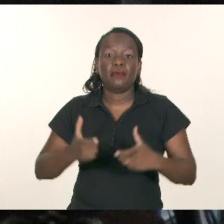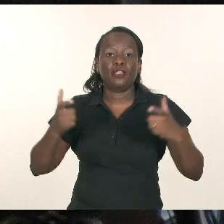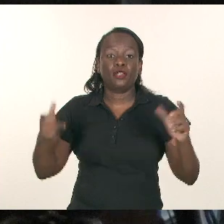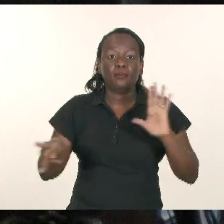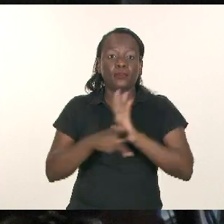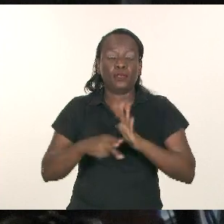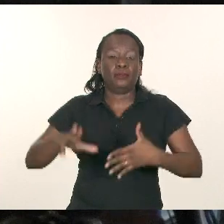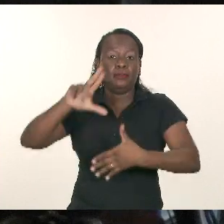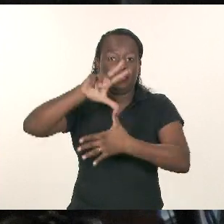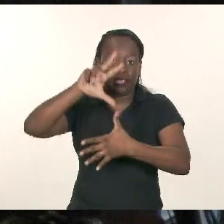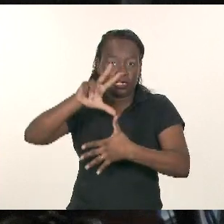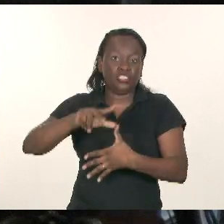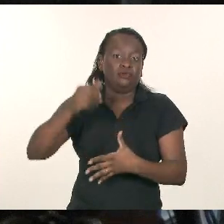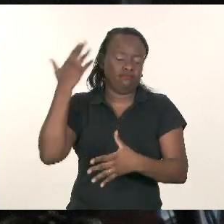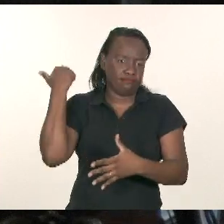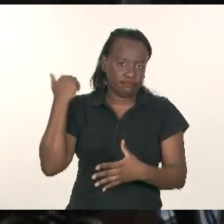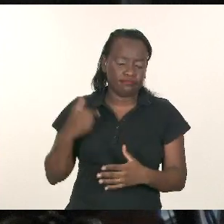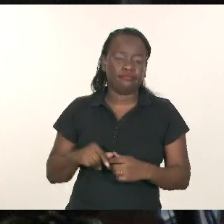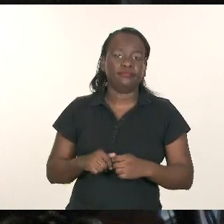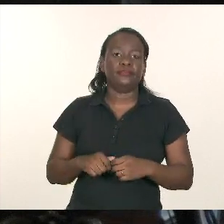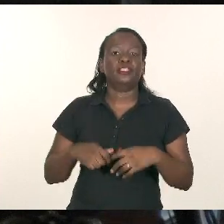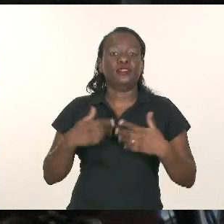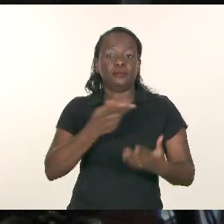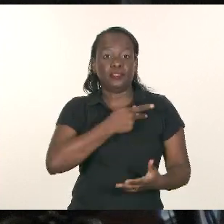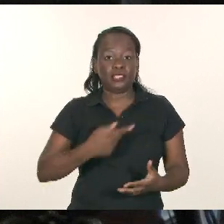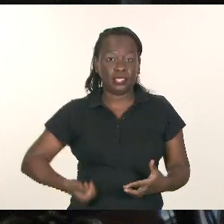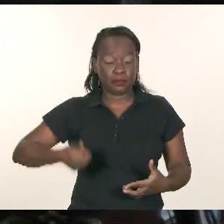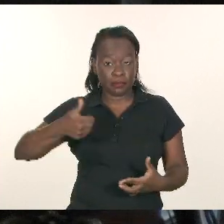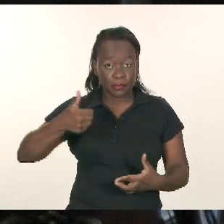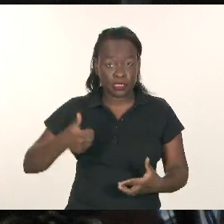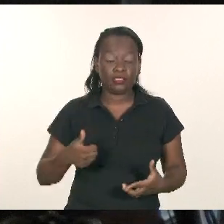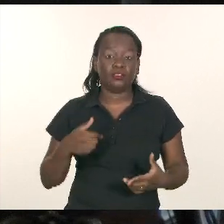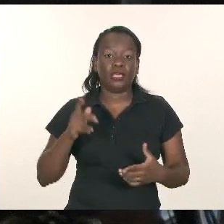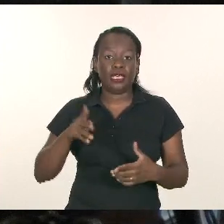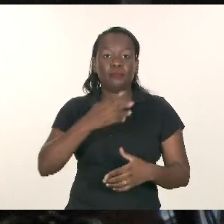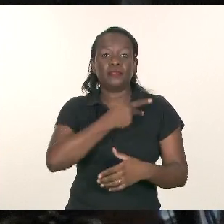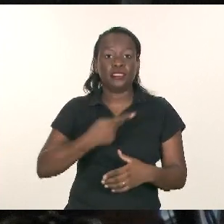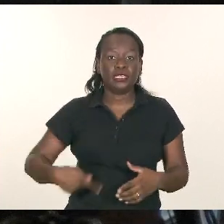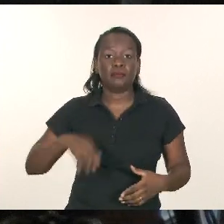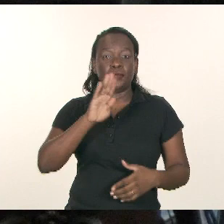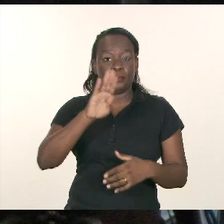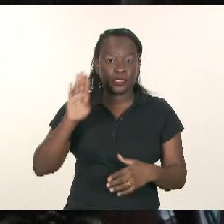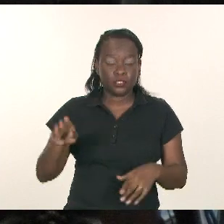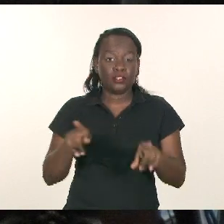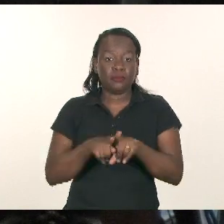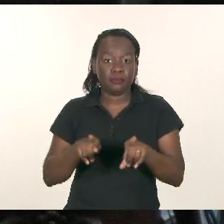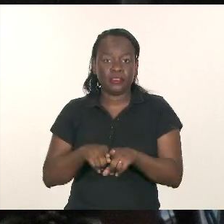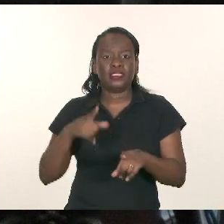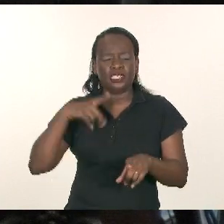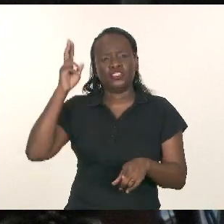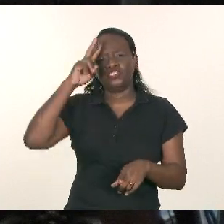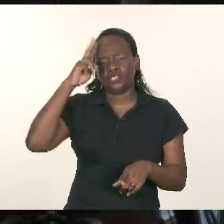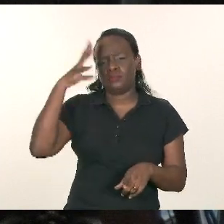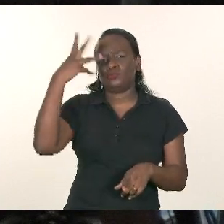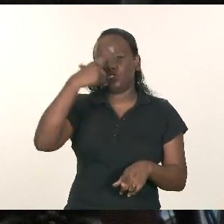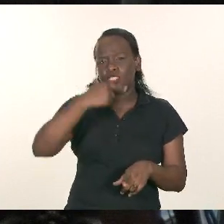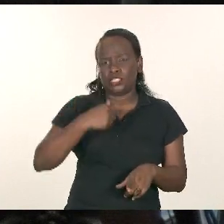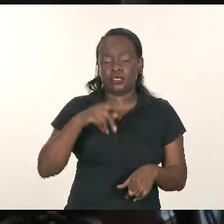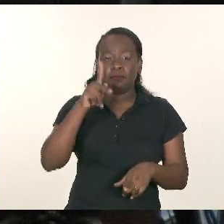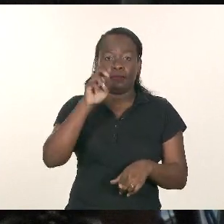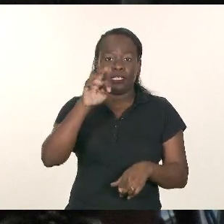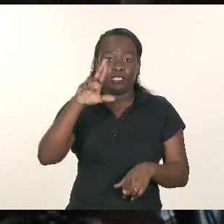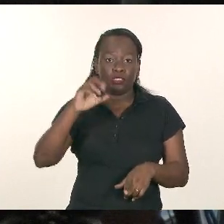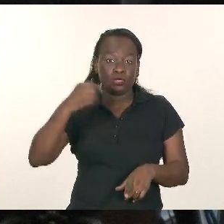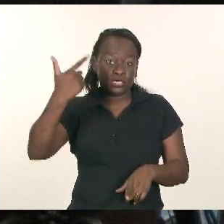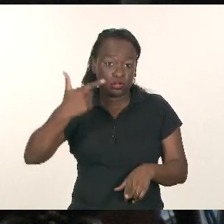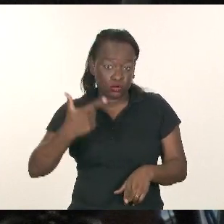América Latina por um período. O primeiro presidente dela depois foi presidente do Banco do Brasil. A fábrica tem uma história bonita. Dom Pedro II esteve por